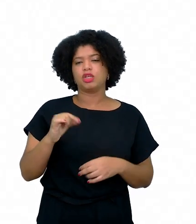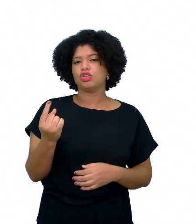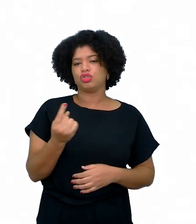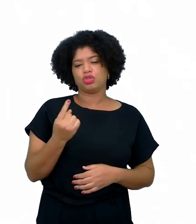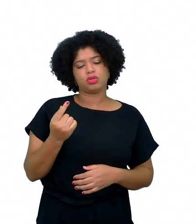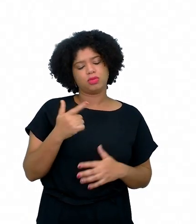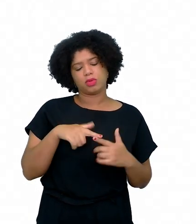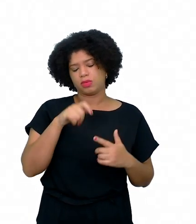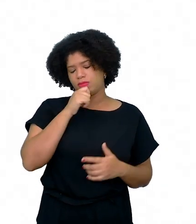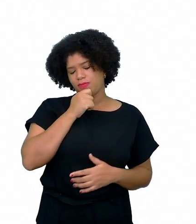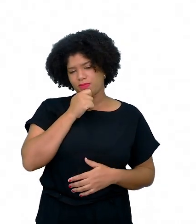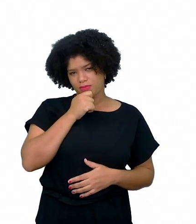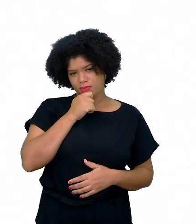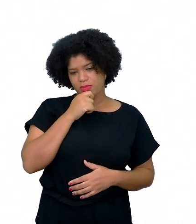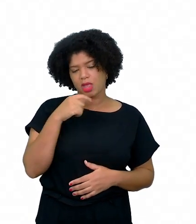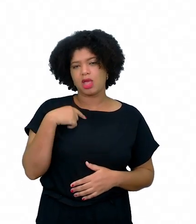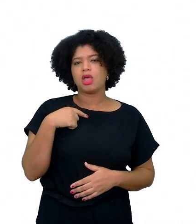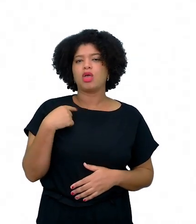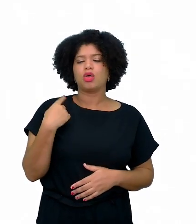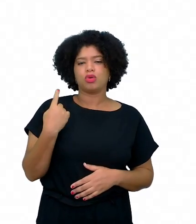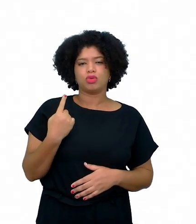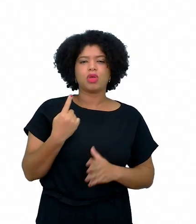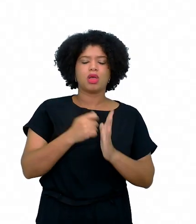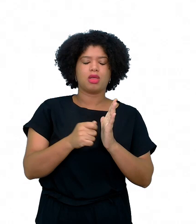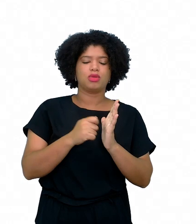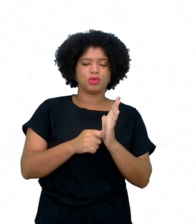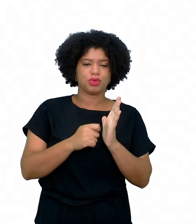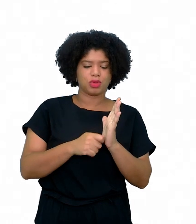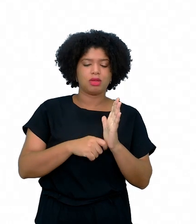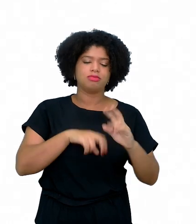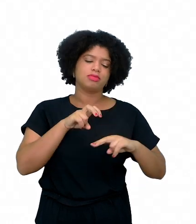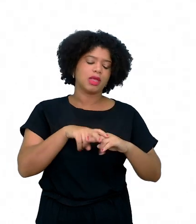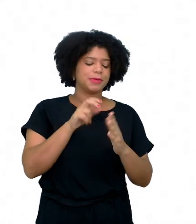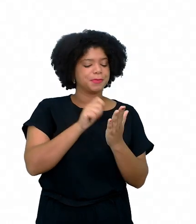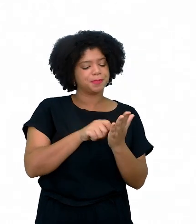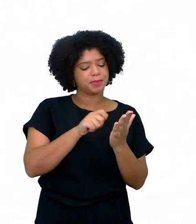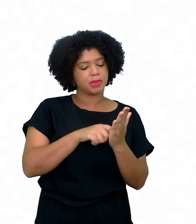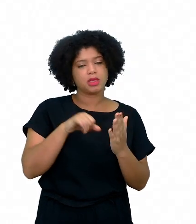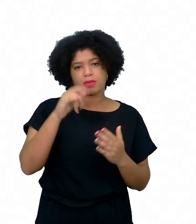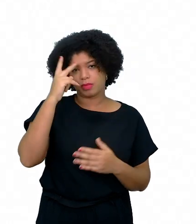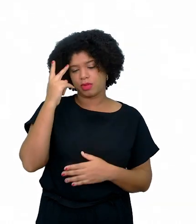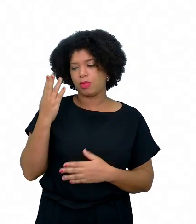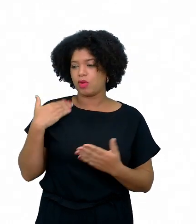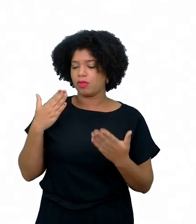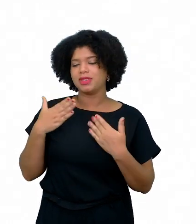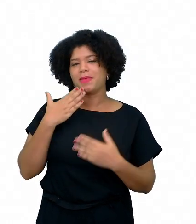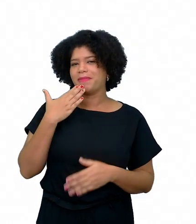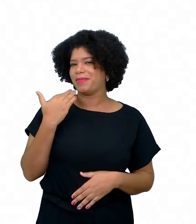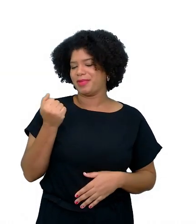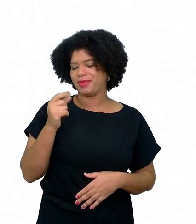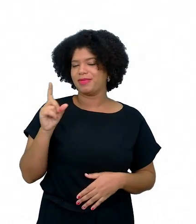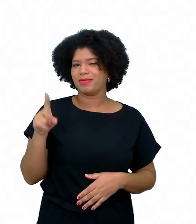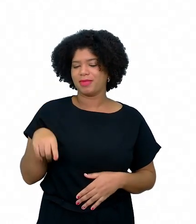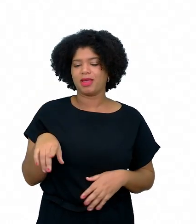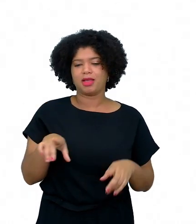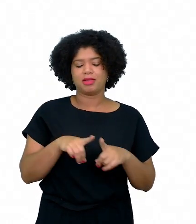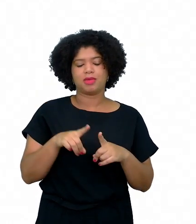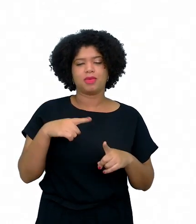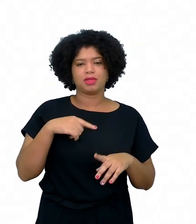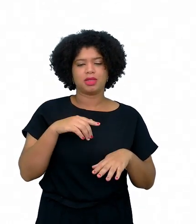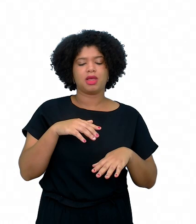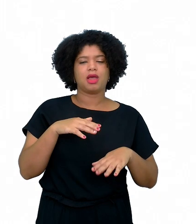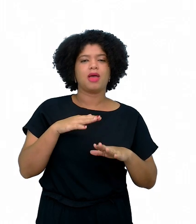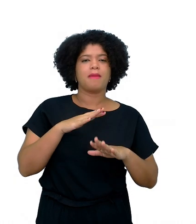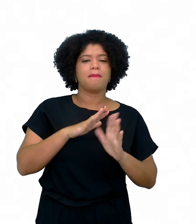também não tem problema, eu vou pegar meu caderninho de anotação, vou sentar lá, se eu tiver alguém para conversar, melhor ainda, vou ter em mãos